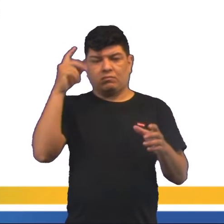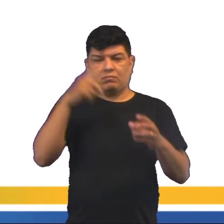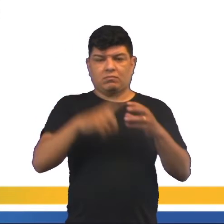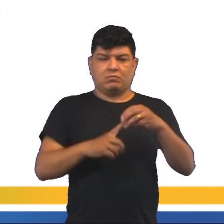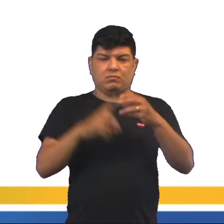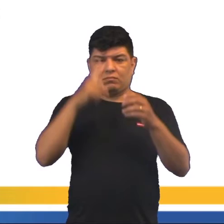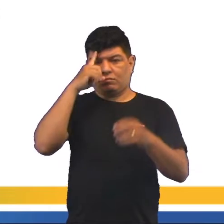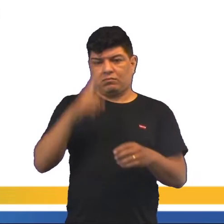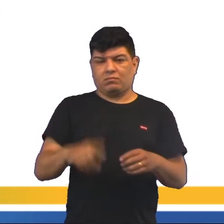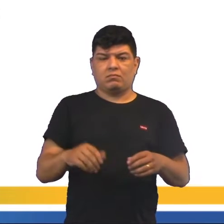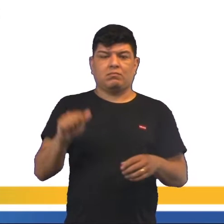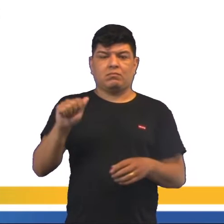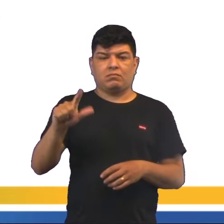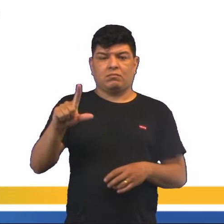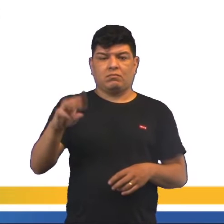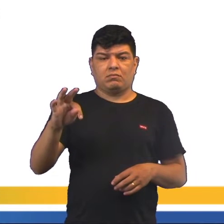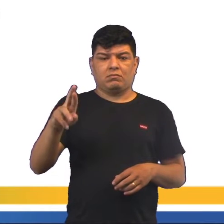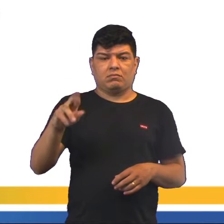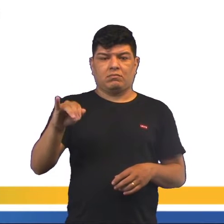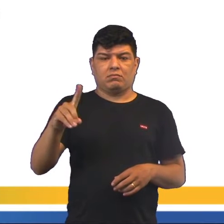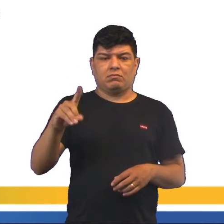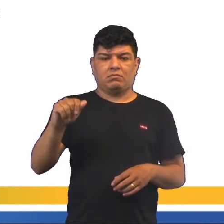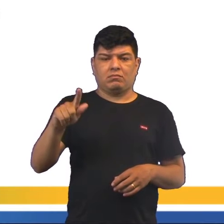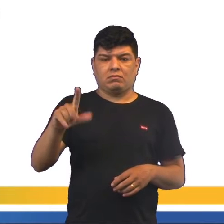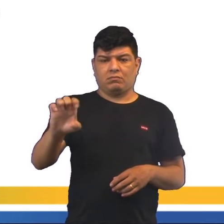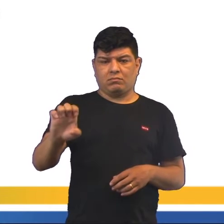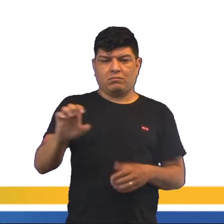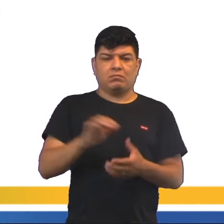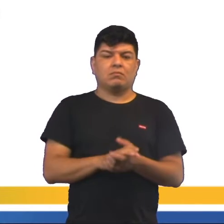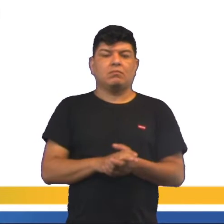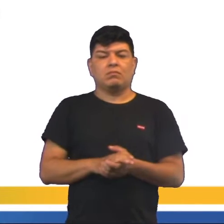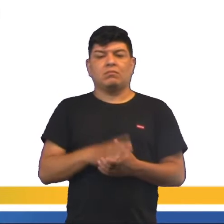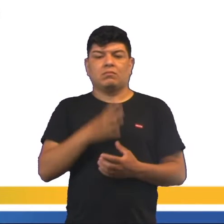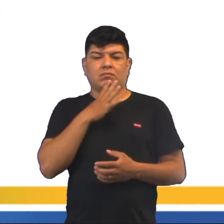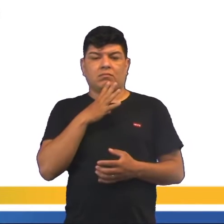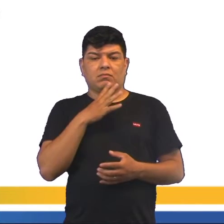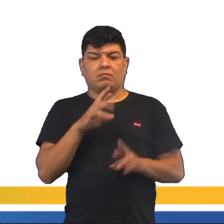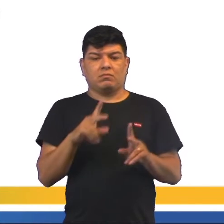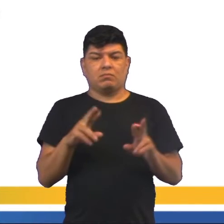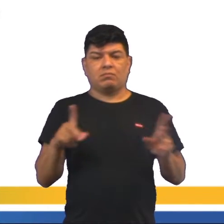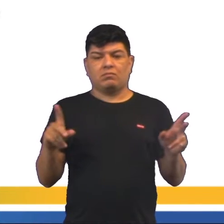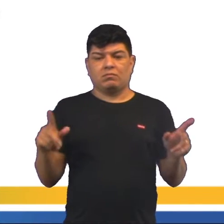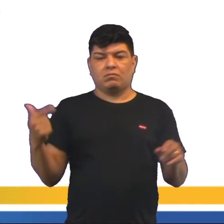região como uma cultura predominante, como no Brasil, o Brasil é multicultural.